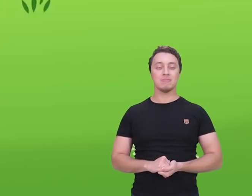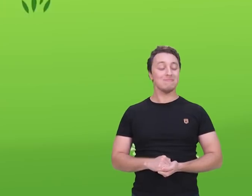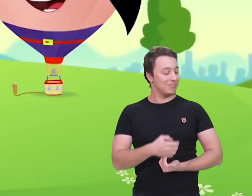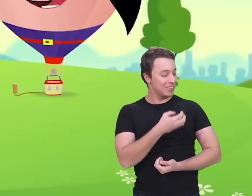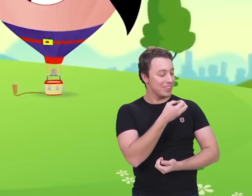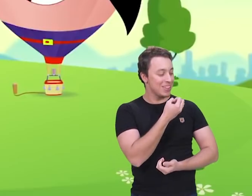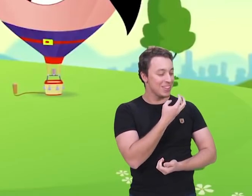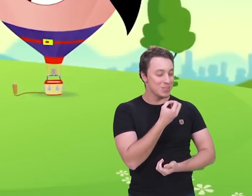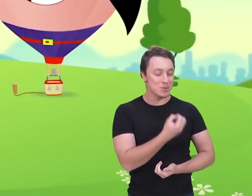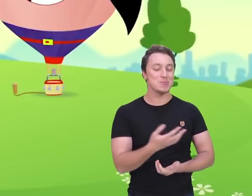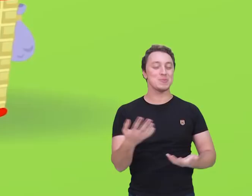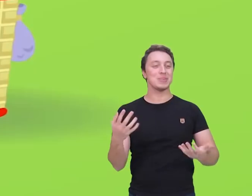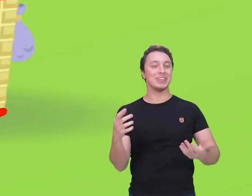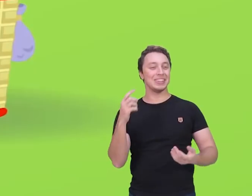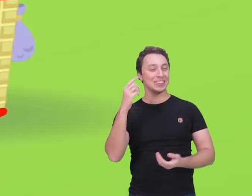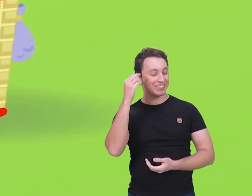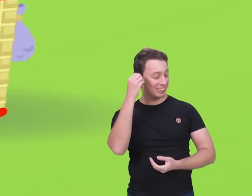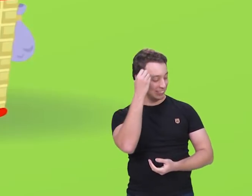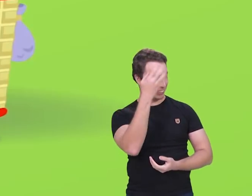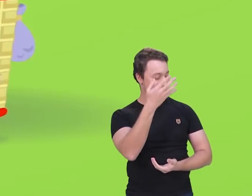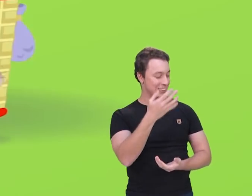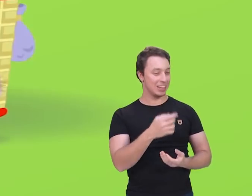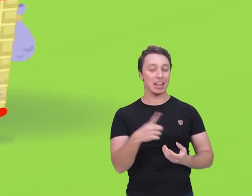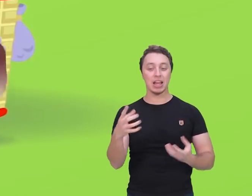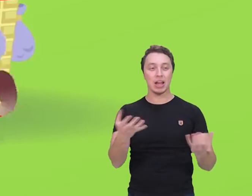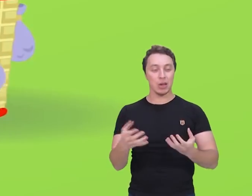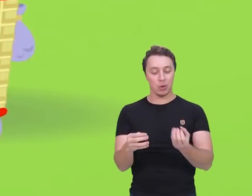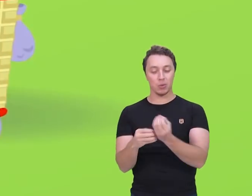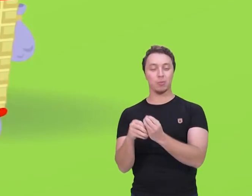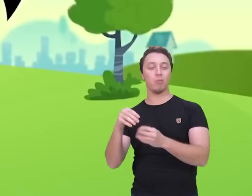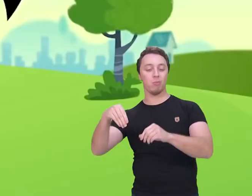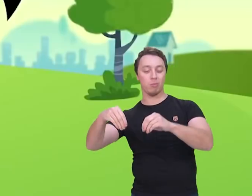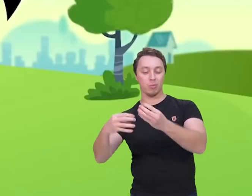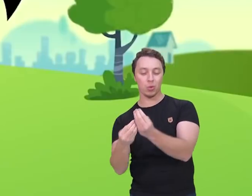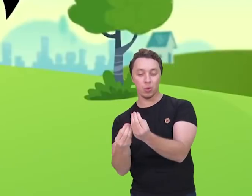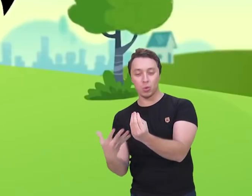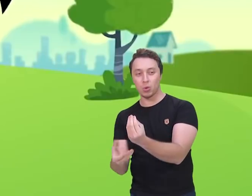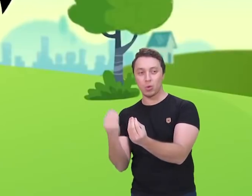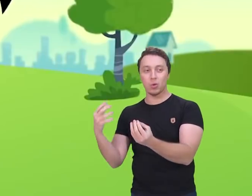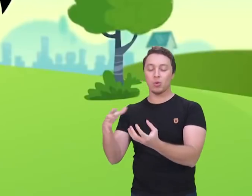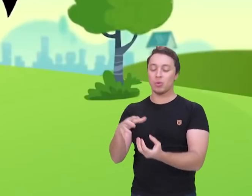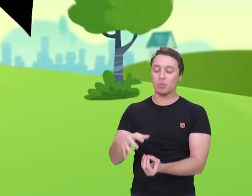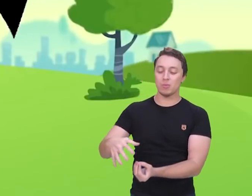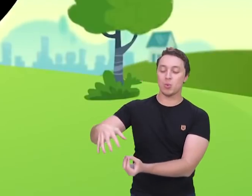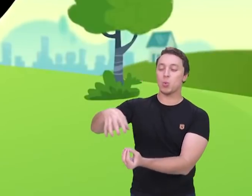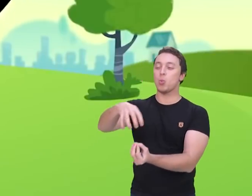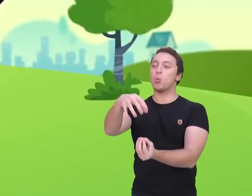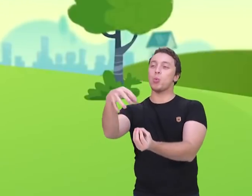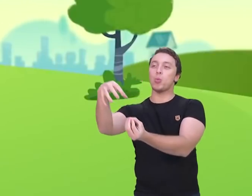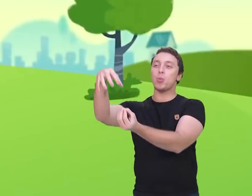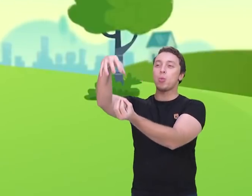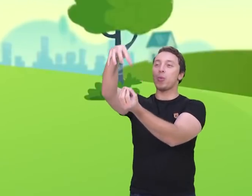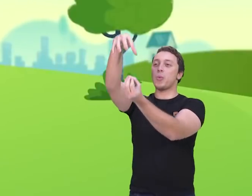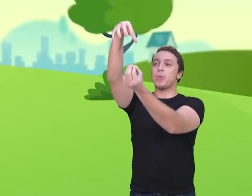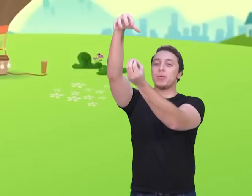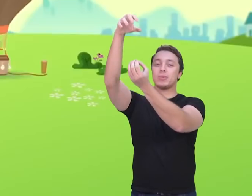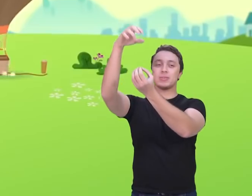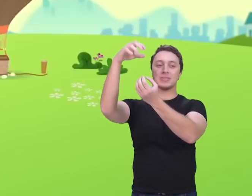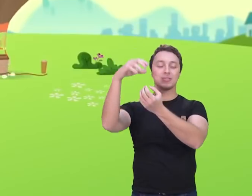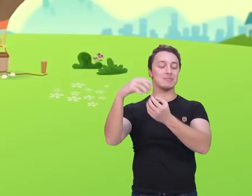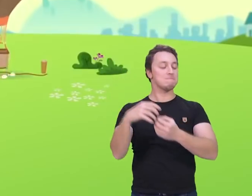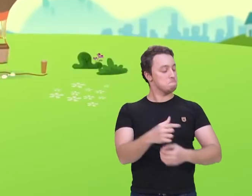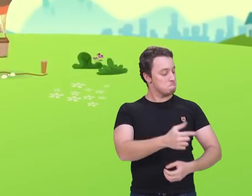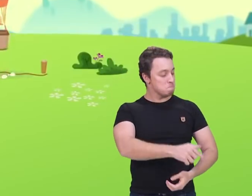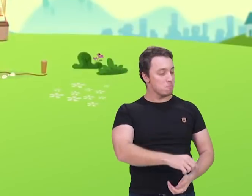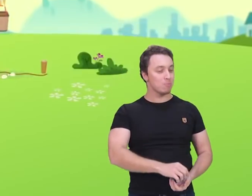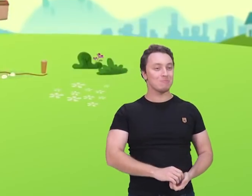Boa ideia, Cláudio. Agora só temos que soltar os saquinhos de areia para podermos subir lá pro céu. É